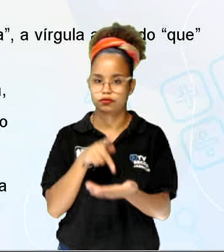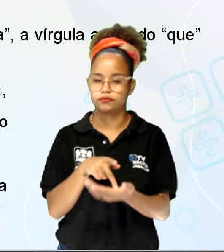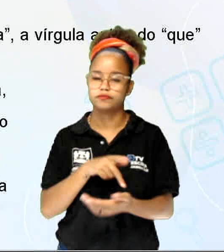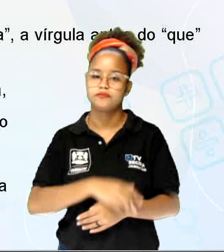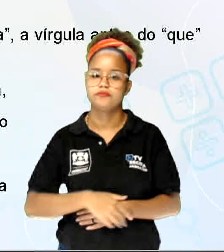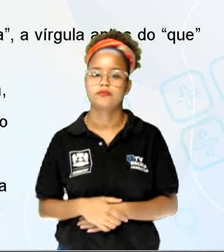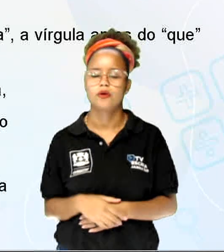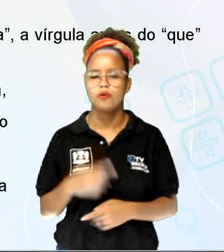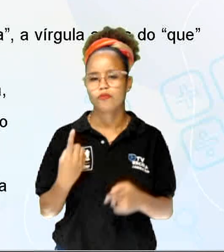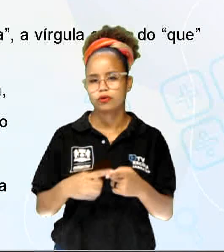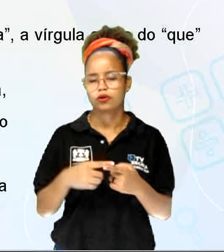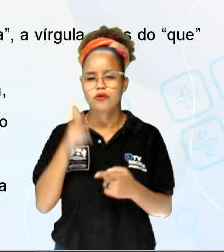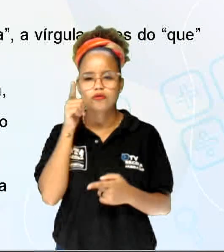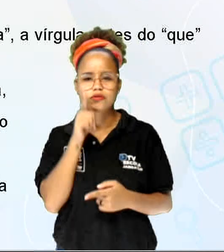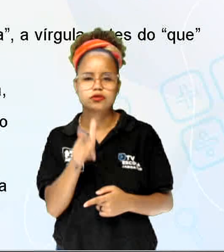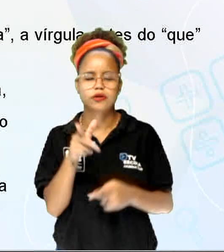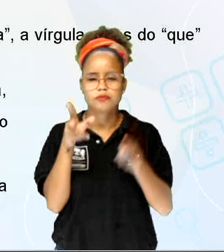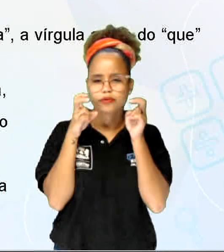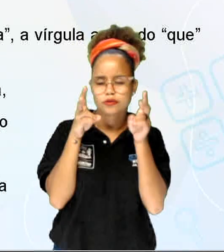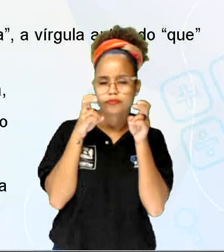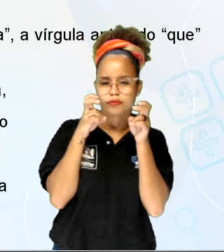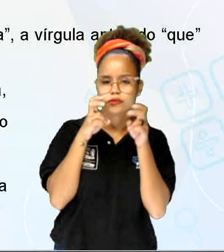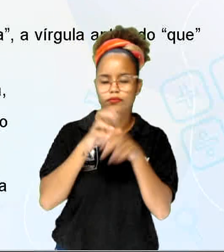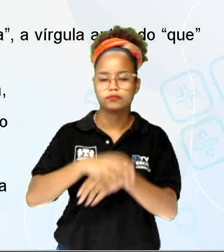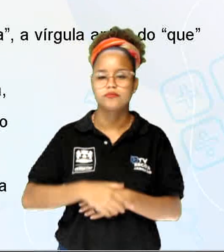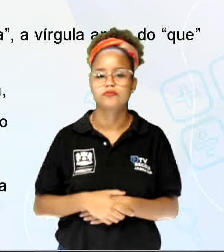verdadeiro que a gente consegue perceber nele justamente